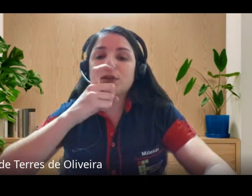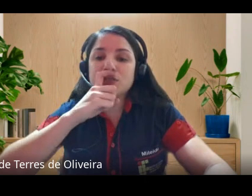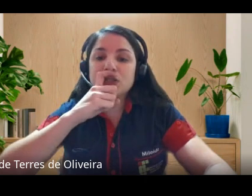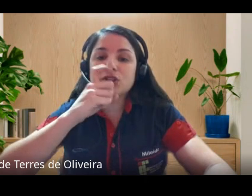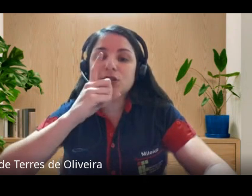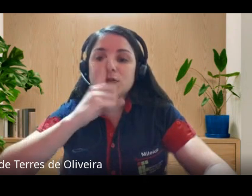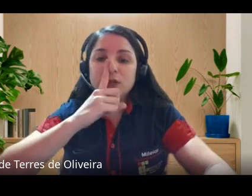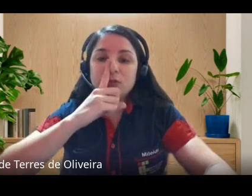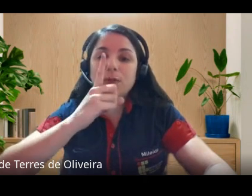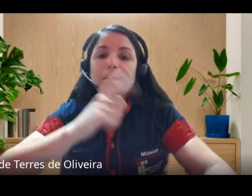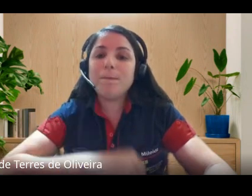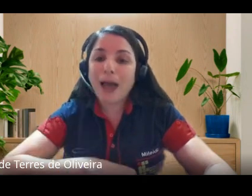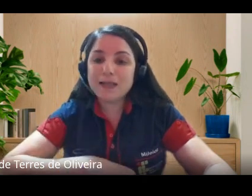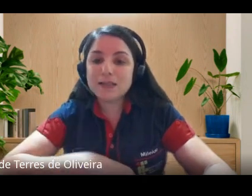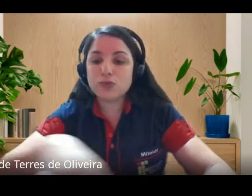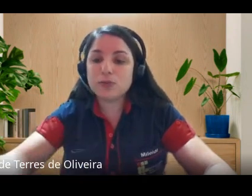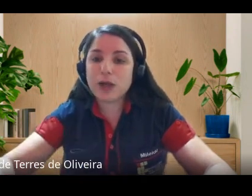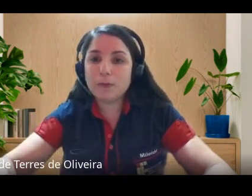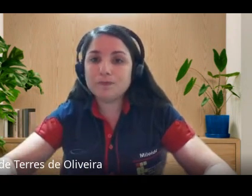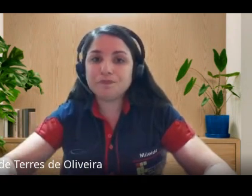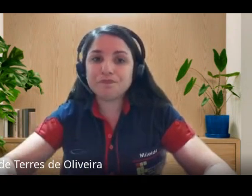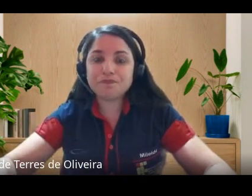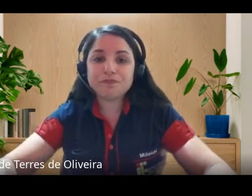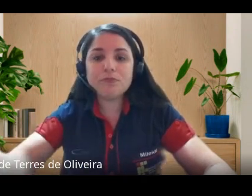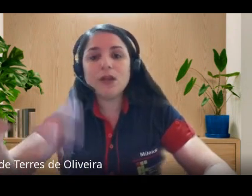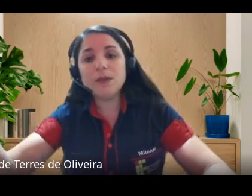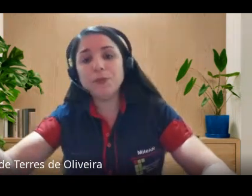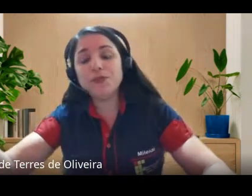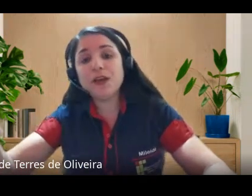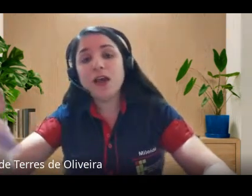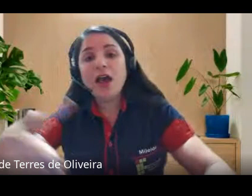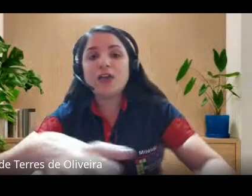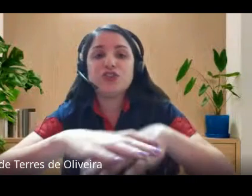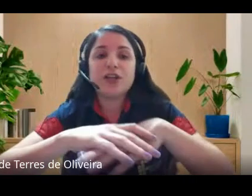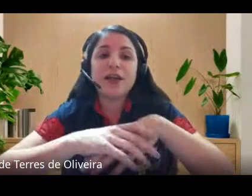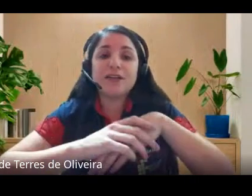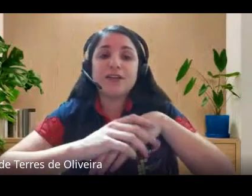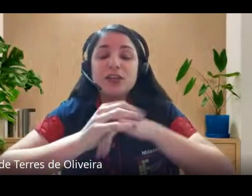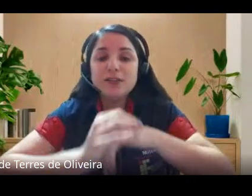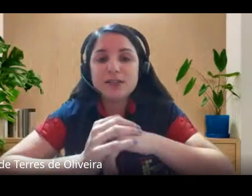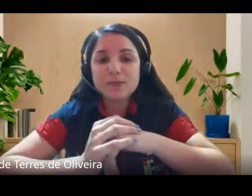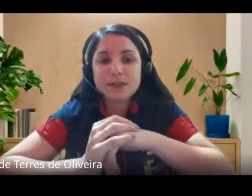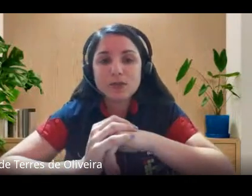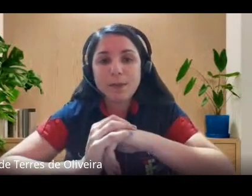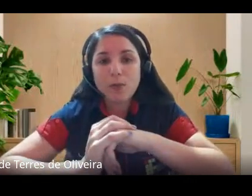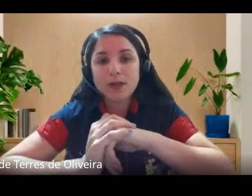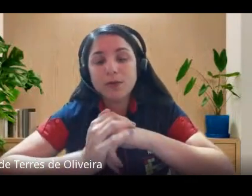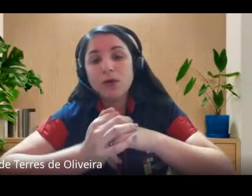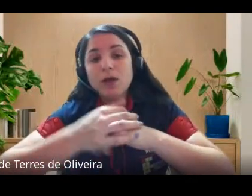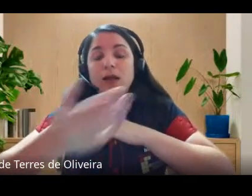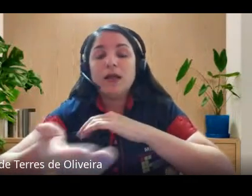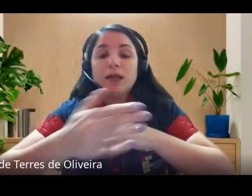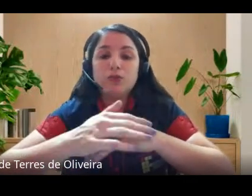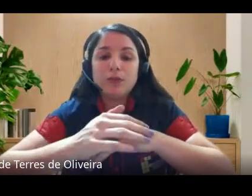se eu faço o ganchinho e levanto, pais, no plural. E por fim, a gente tem a regra de antecipação da palma da